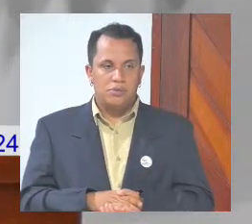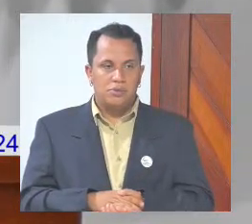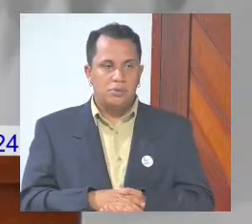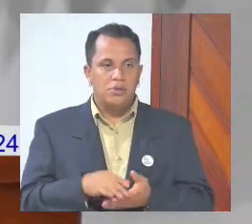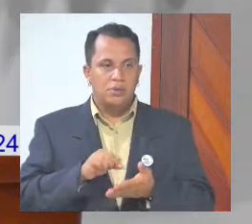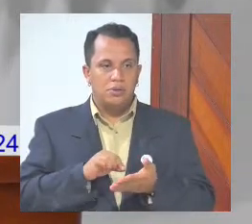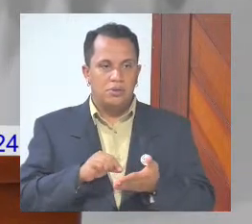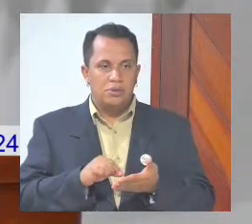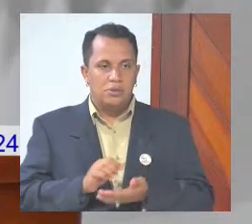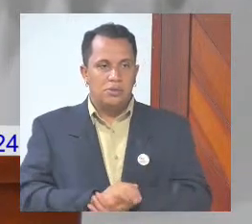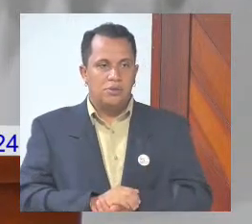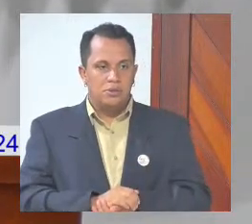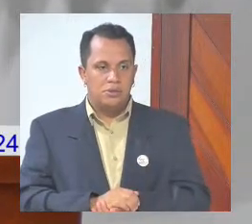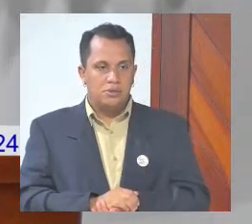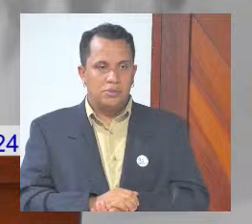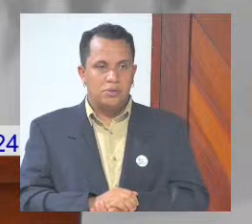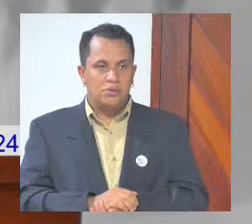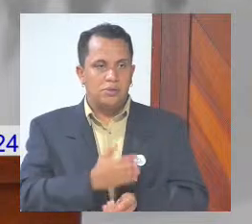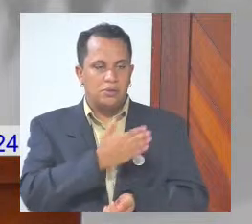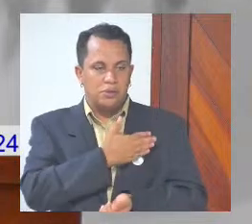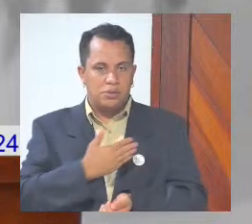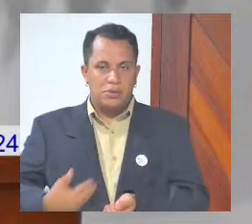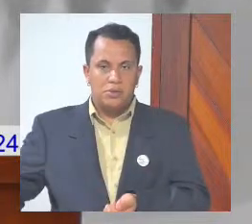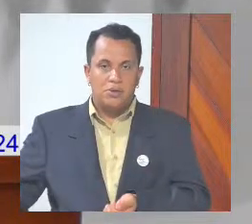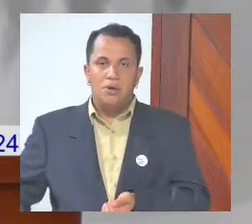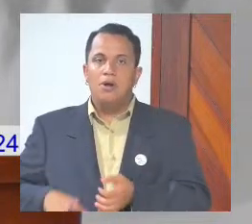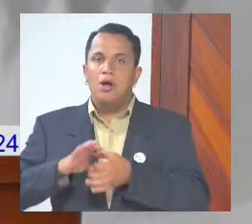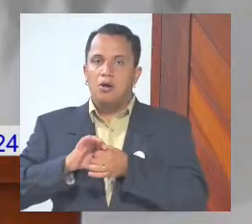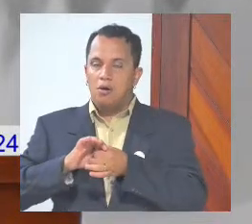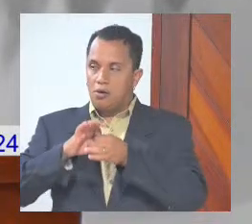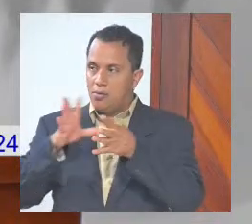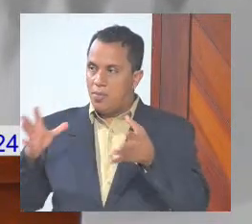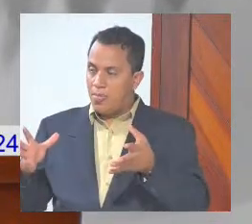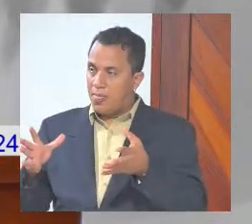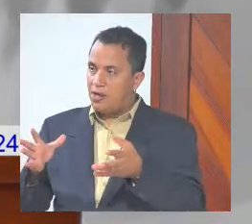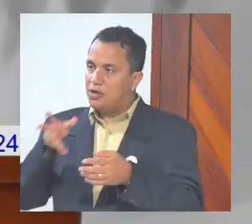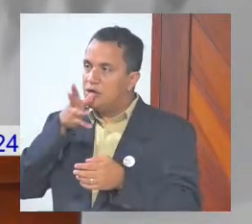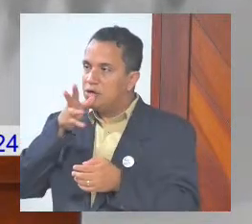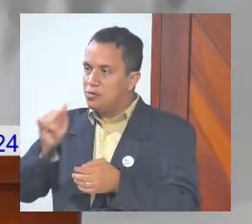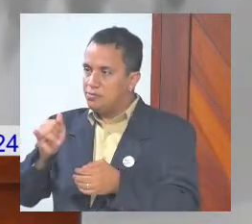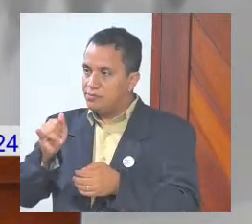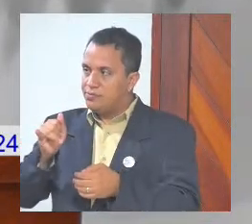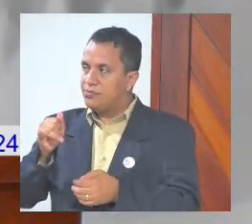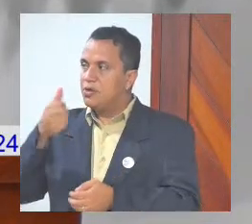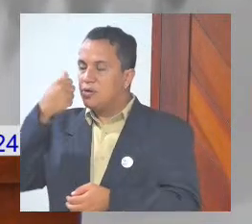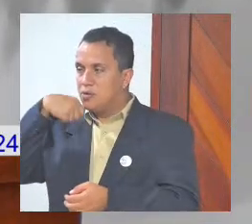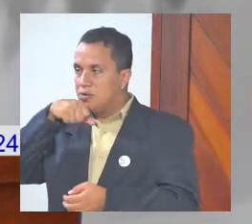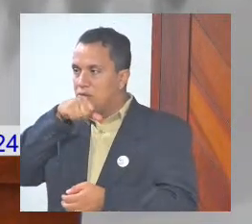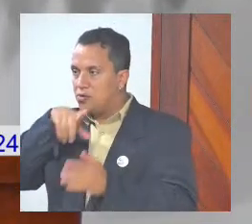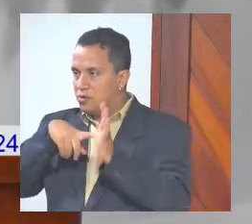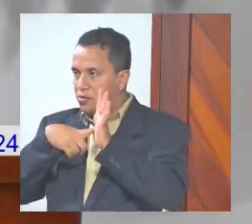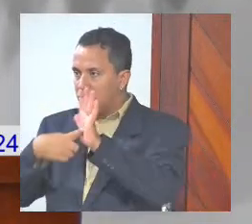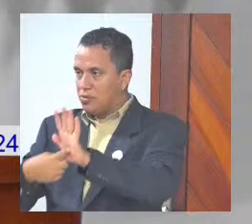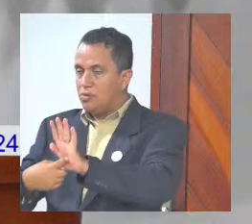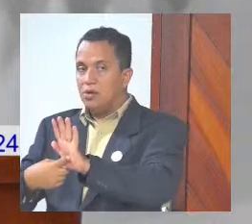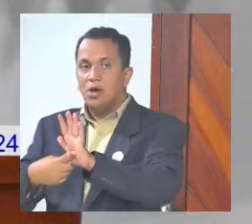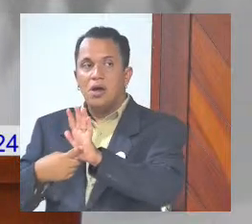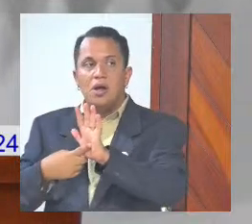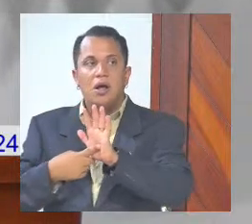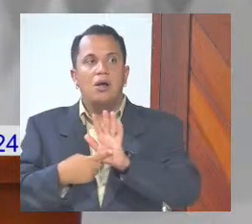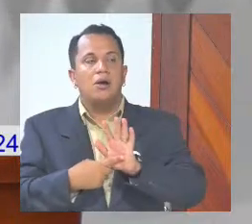Sim. Aí o presidente, a permissão do pai do aluno aí que representou aí